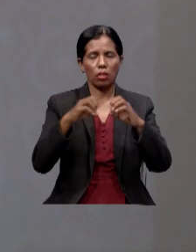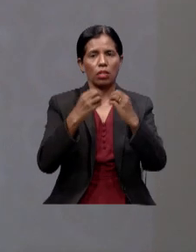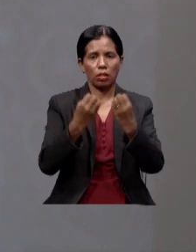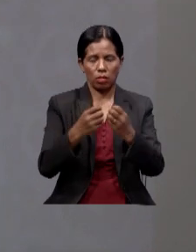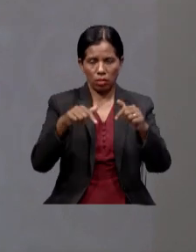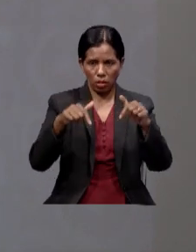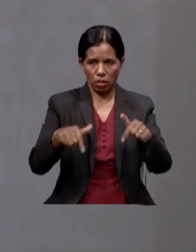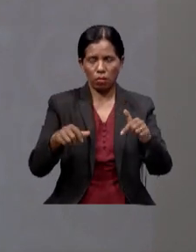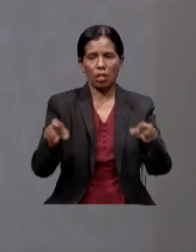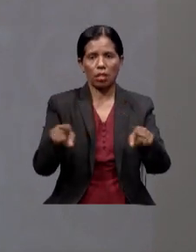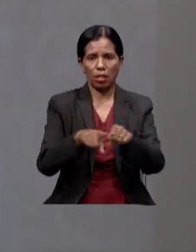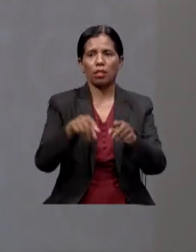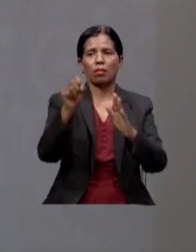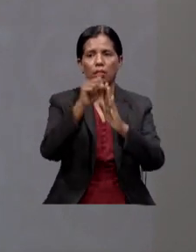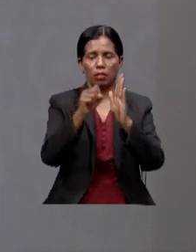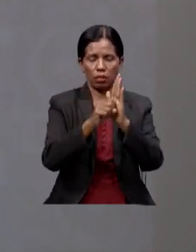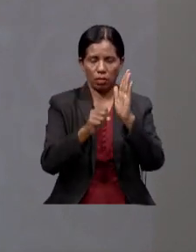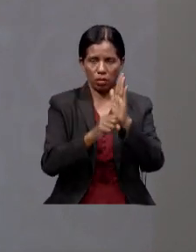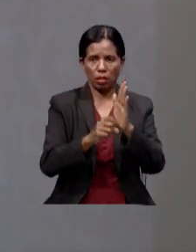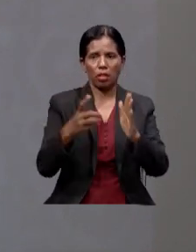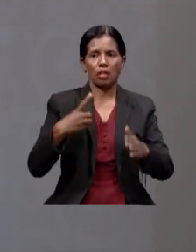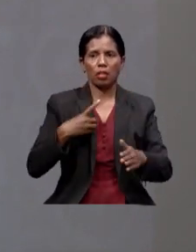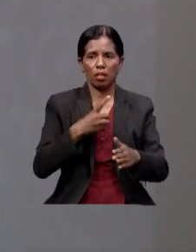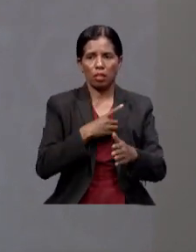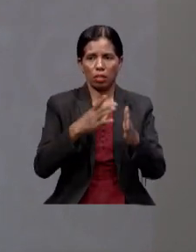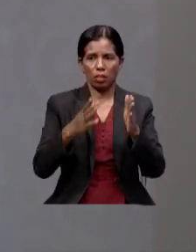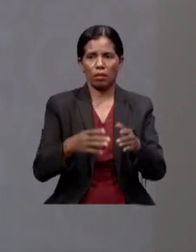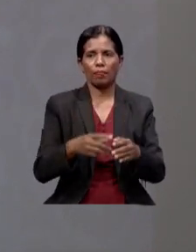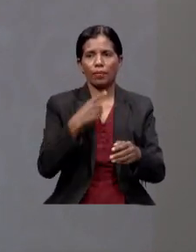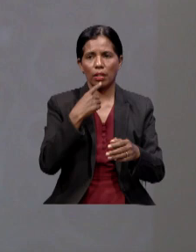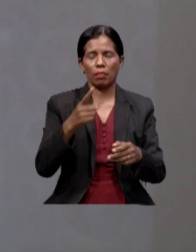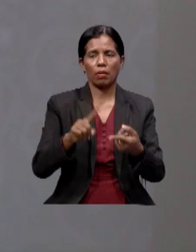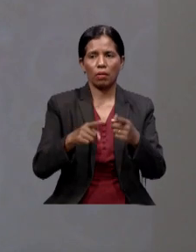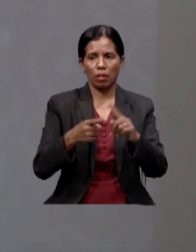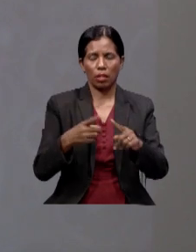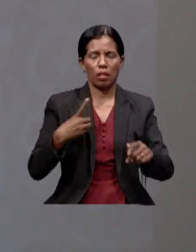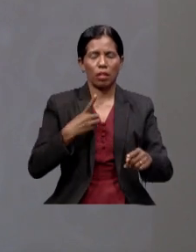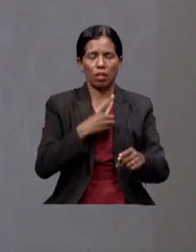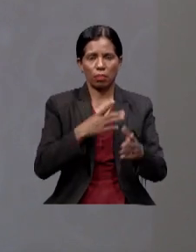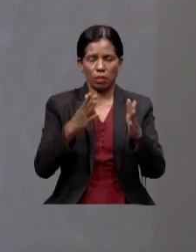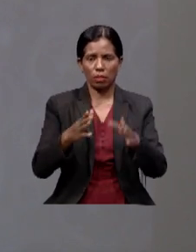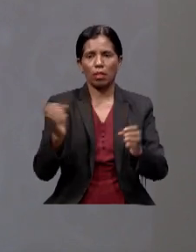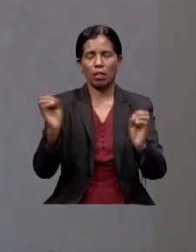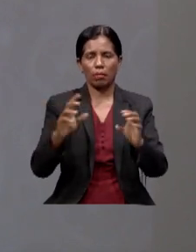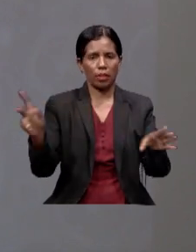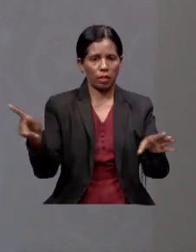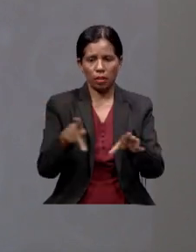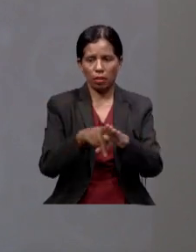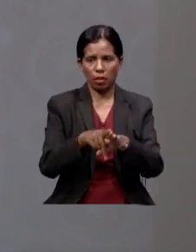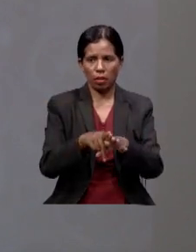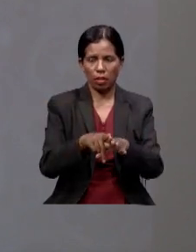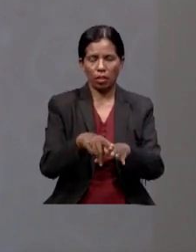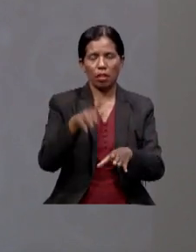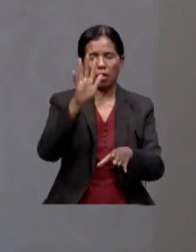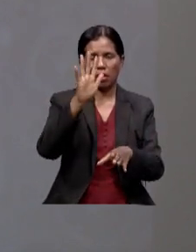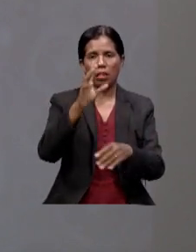regimento ho estatuto deputado magia ita ne beba malak deputado Siremos be makan san lamar kan presidencia 5 dias utui